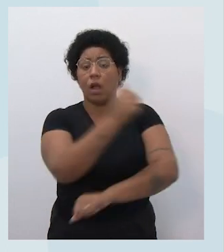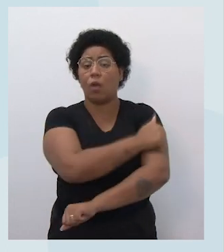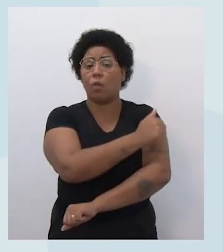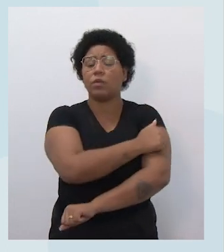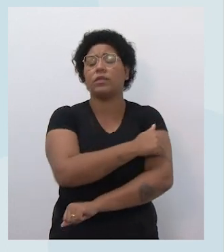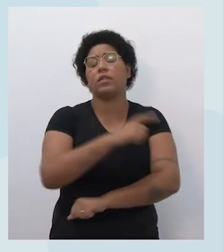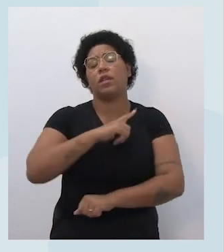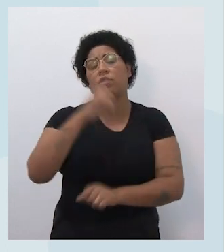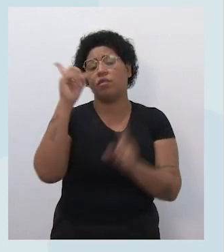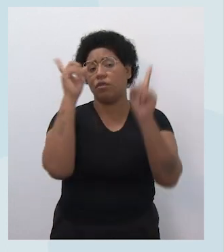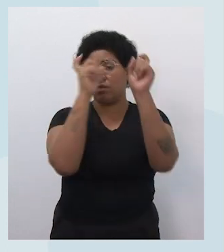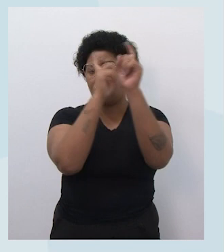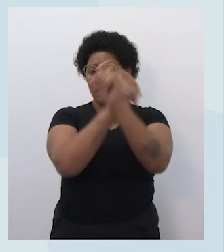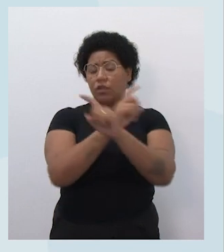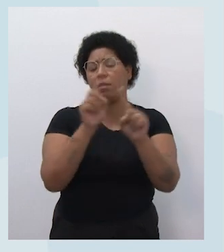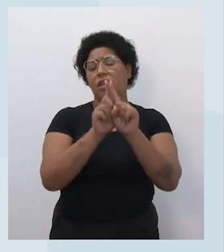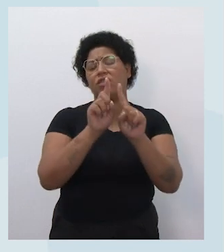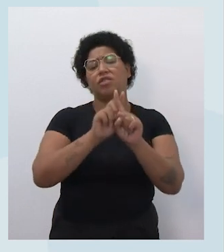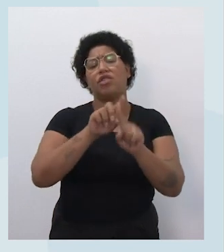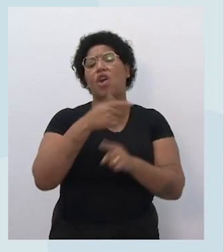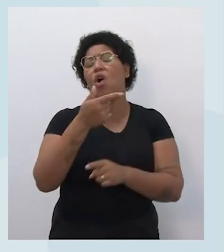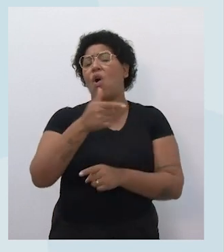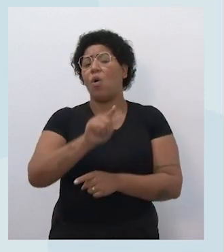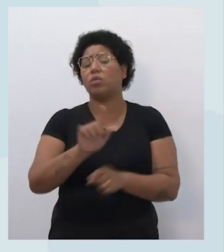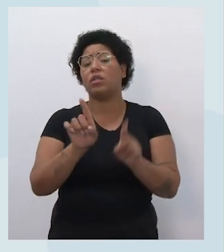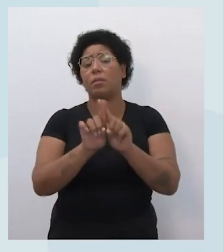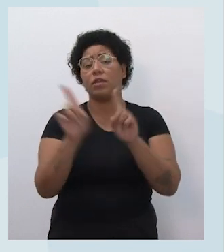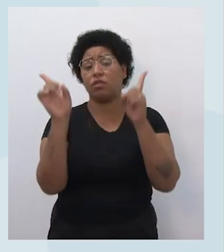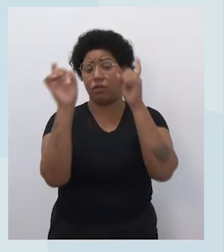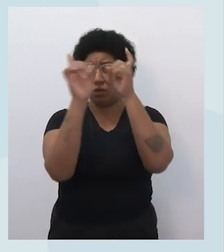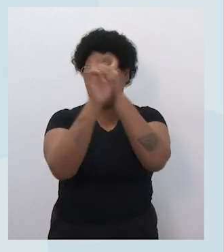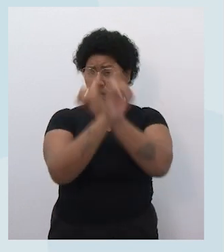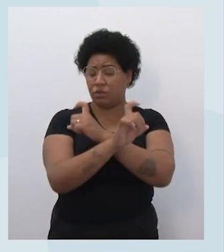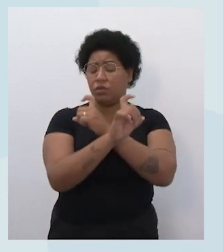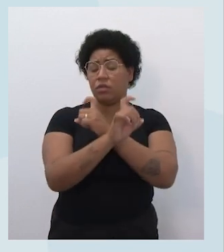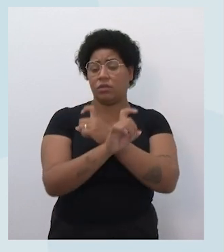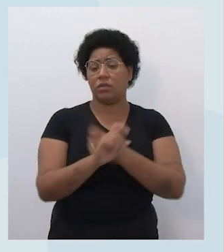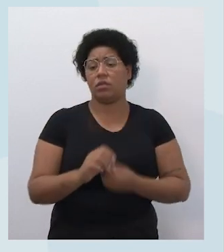existir, entre outros encaminhamentos.